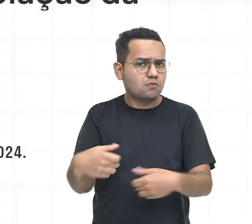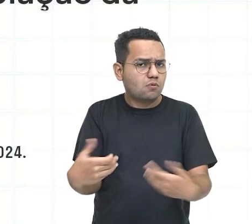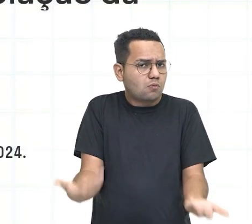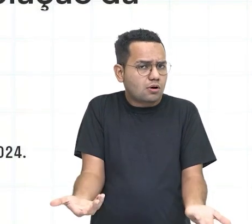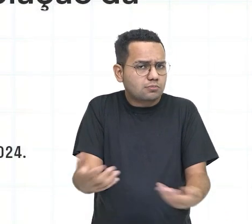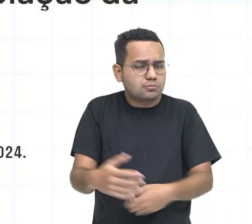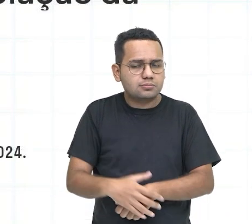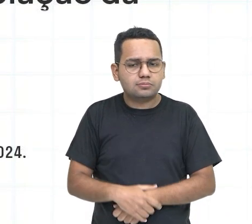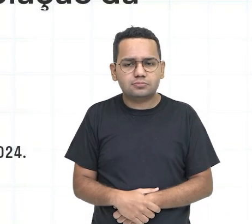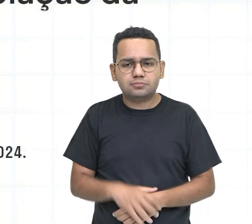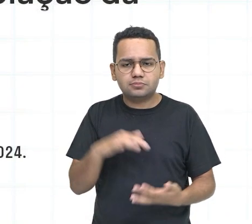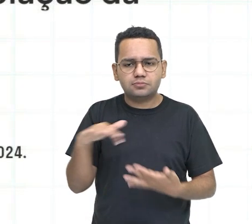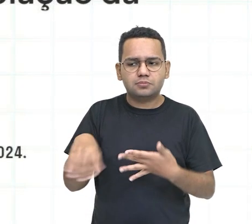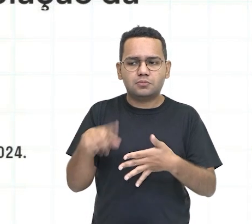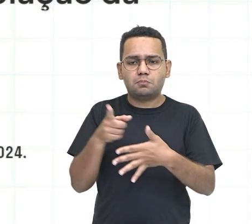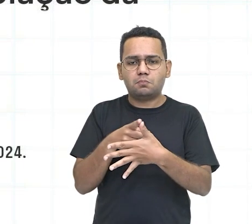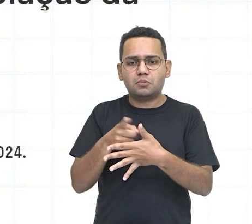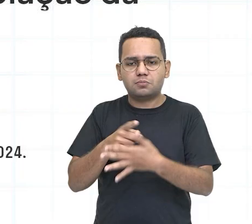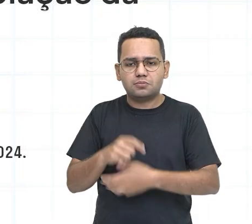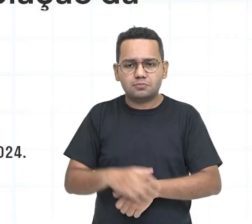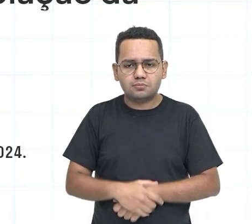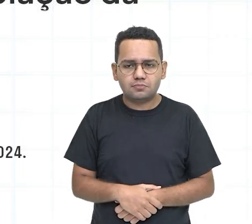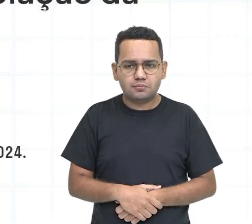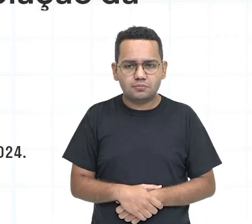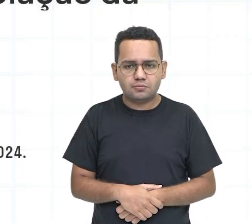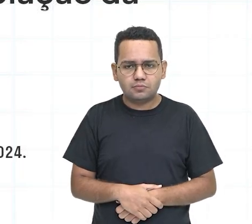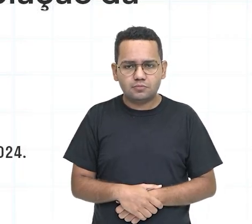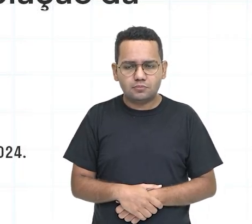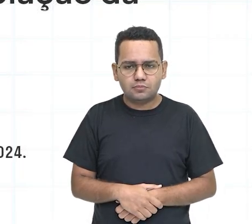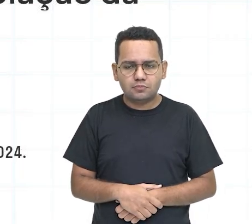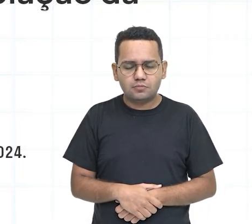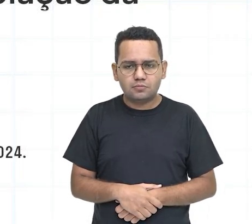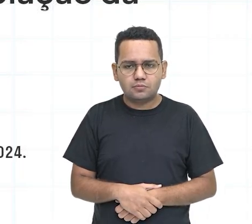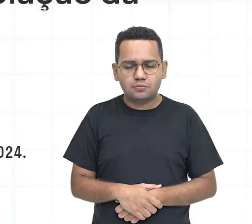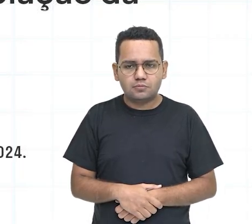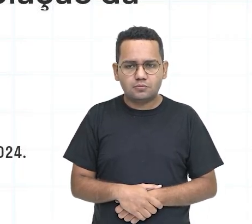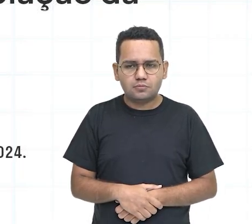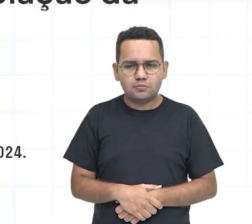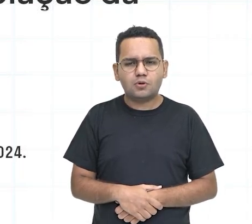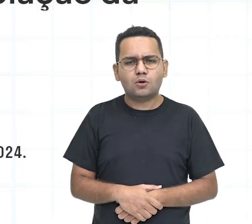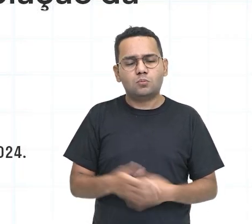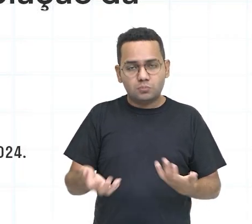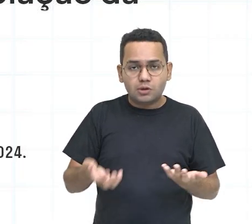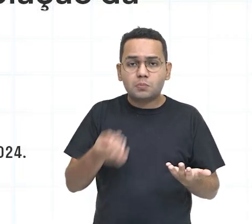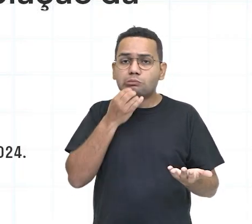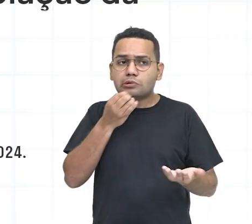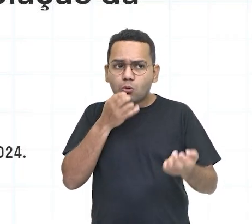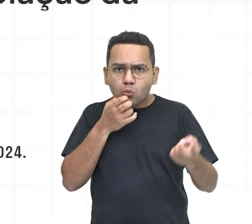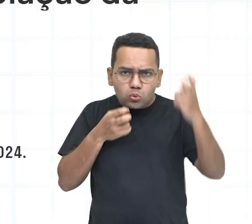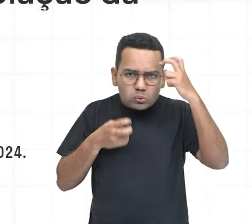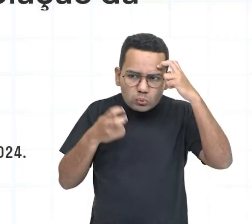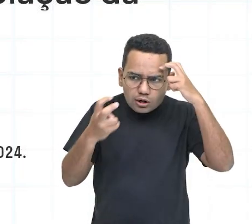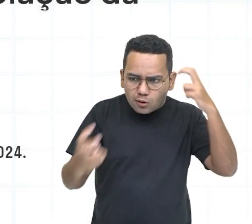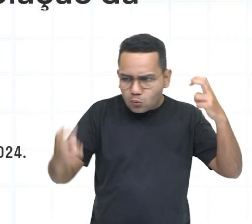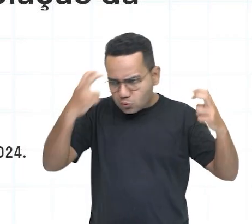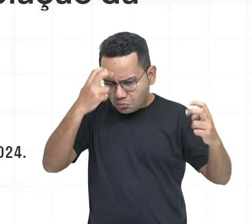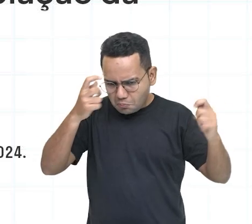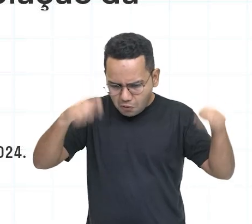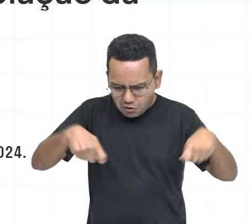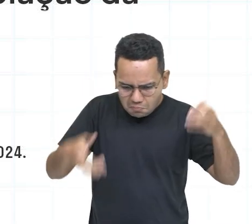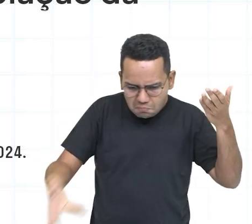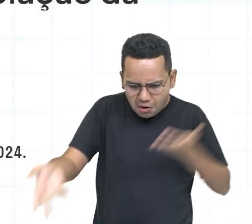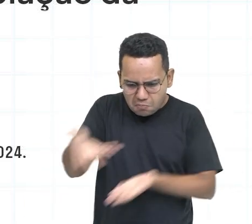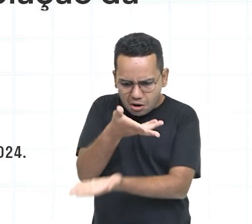Para incentivar trocas culturais entre colonizadores britânicos e povos africanos. Será que é isso? Trocas